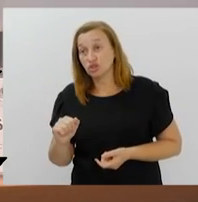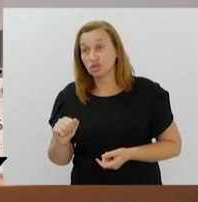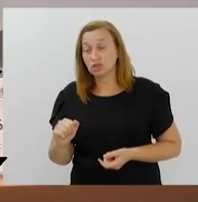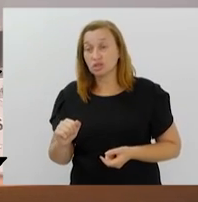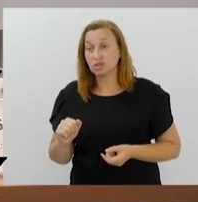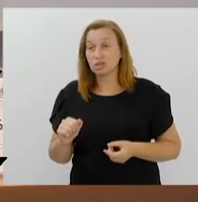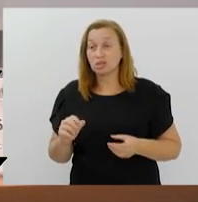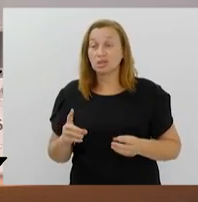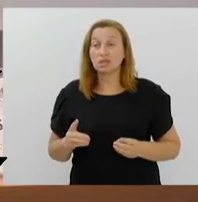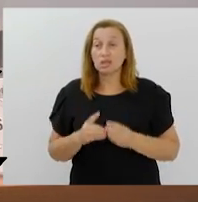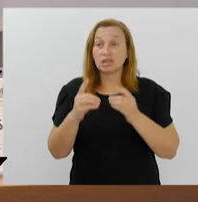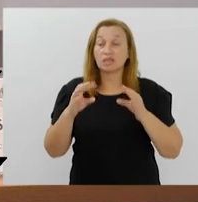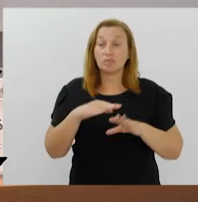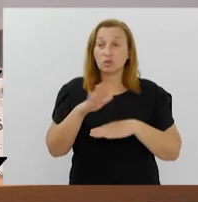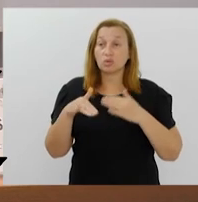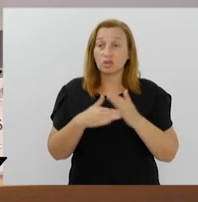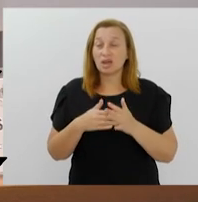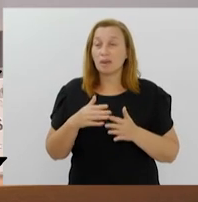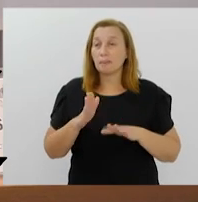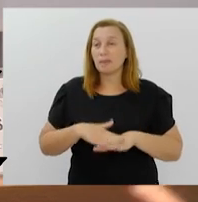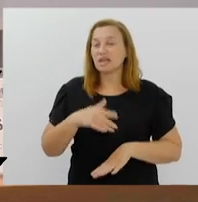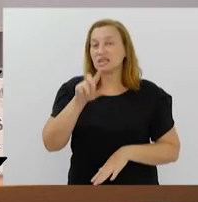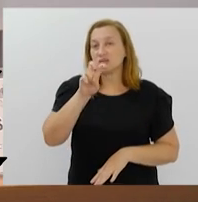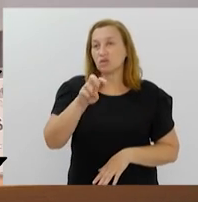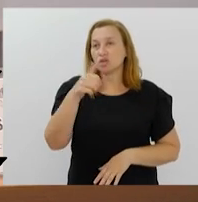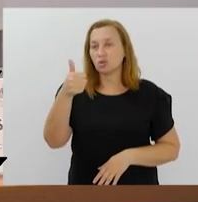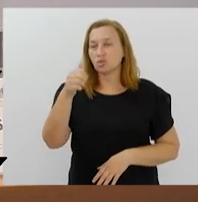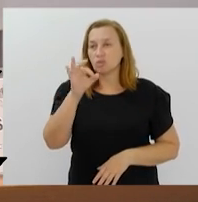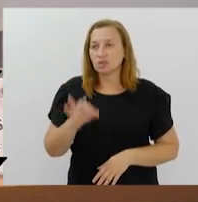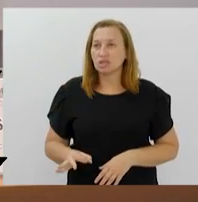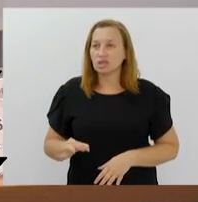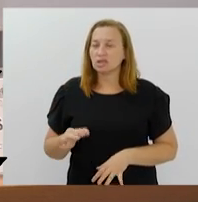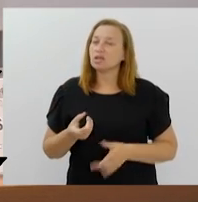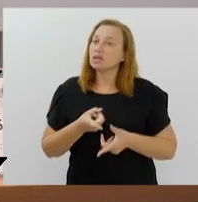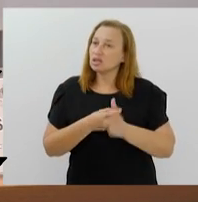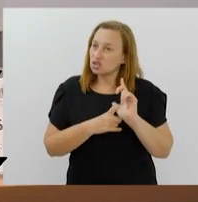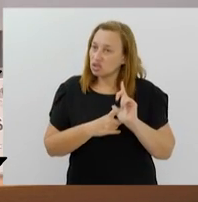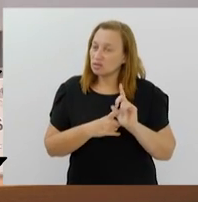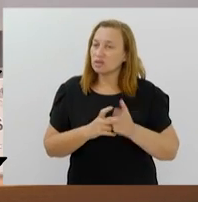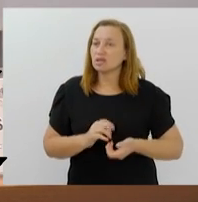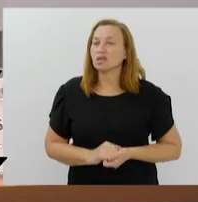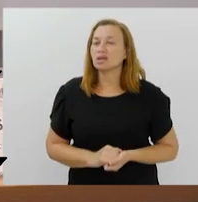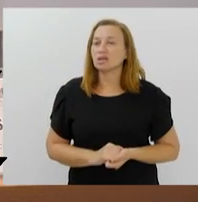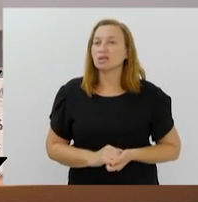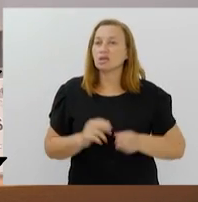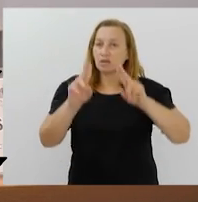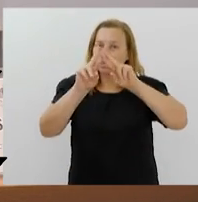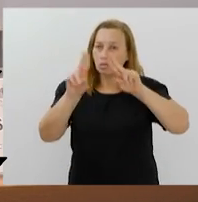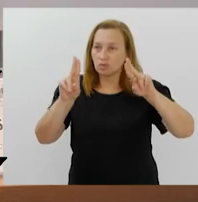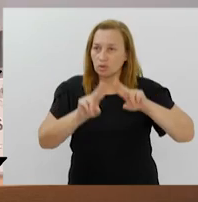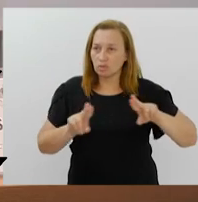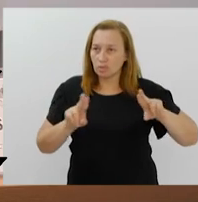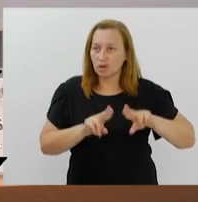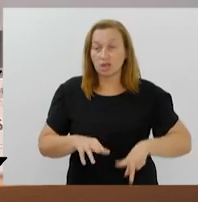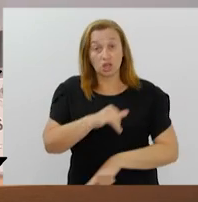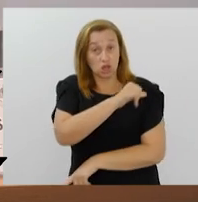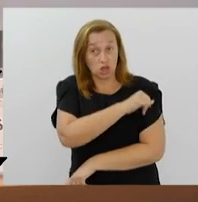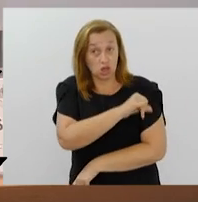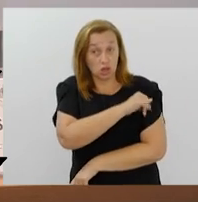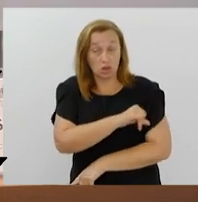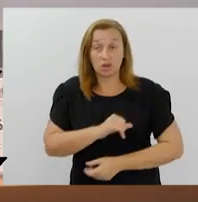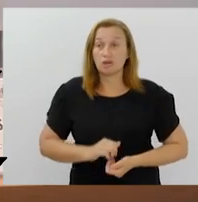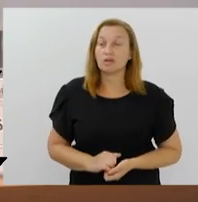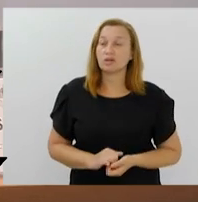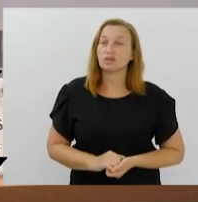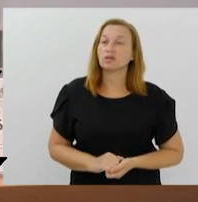assistência né mais de 51% da dívida assistencial da Unimed Rio já foi